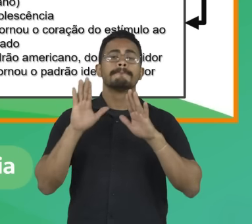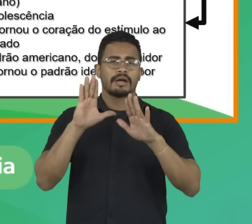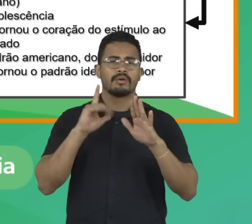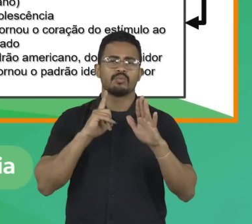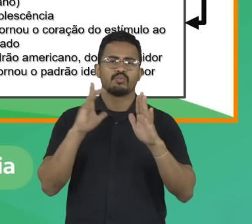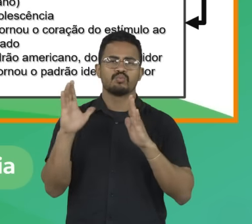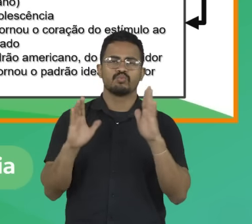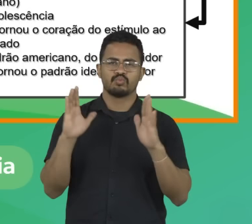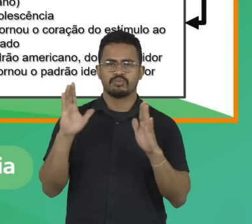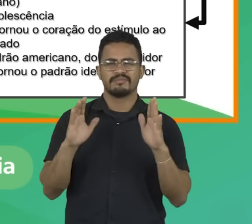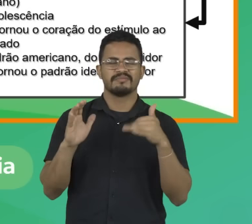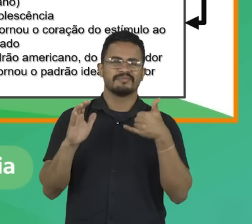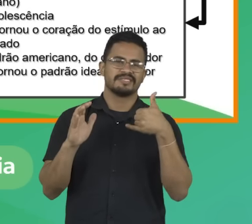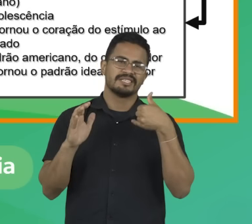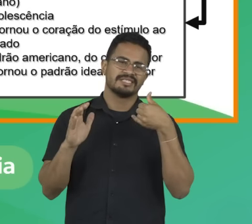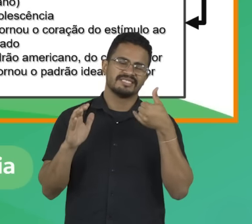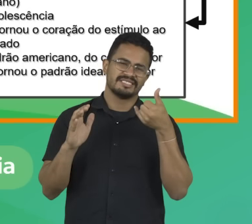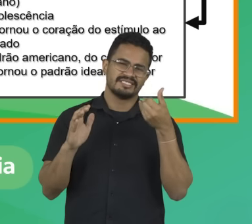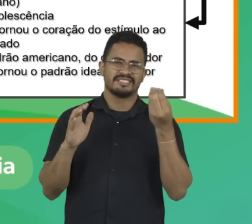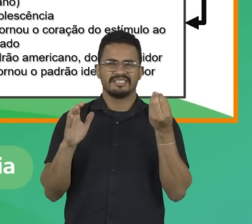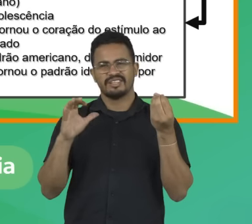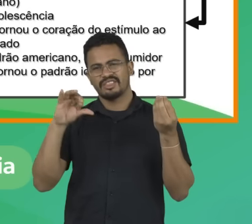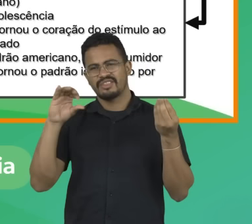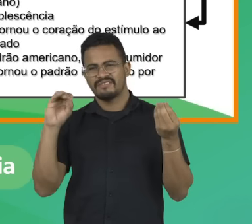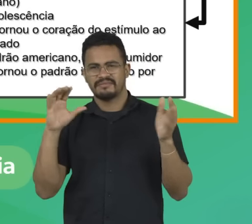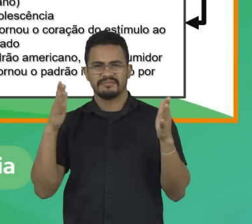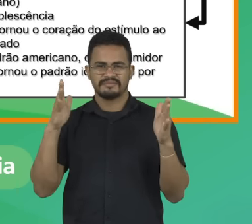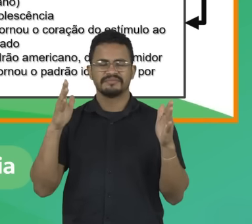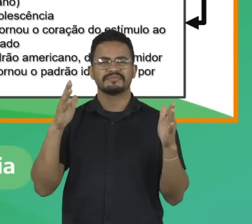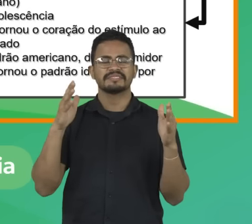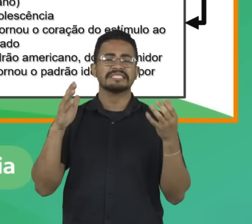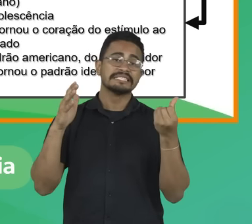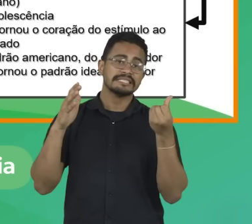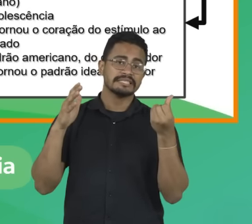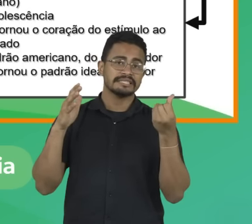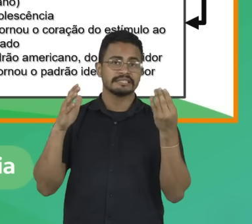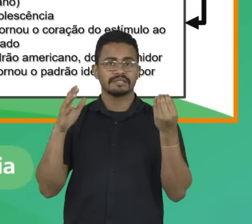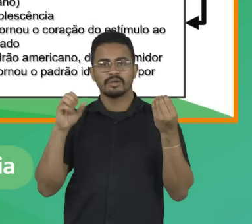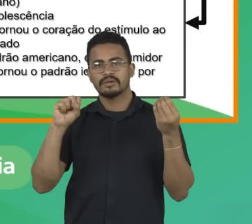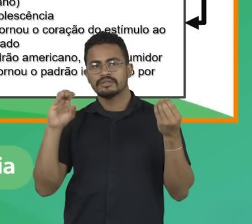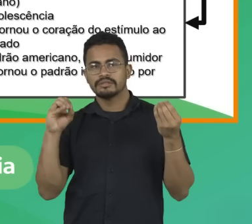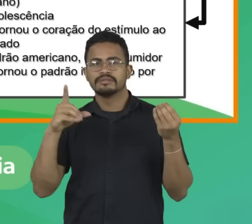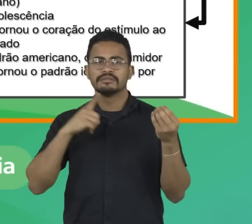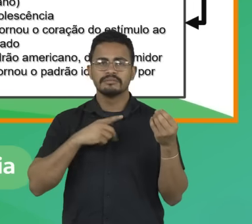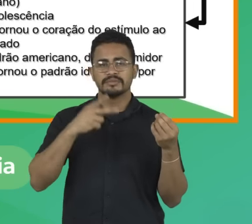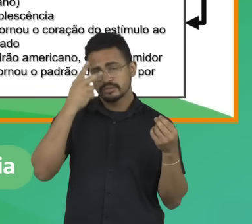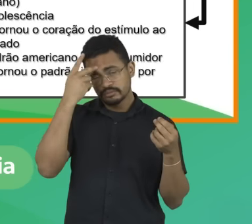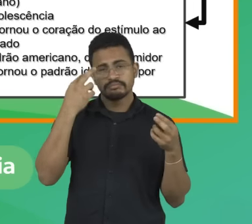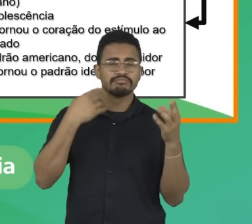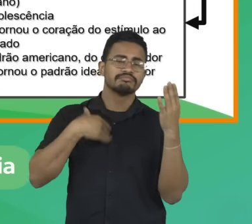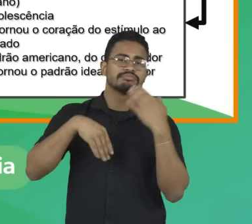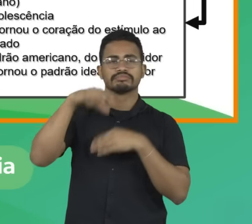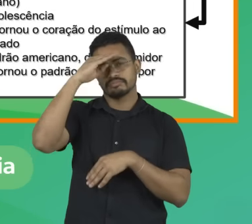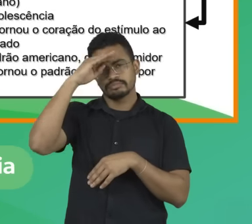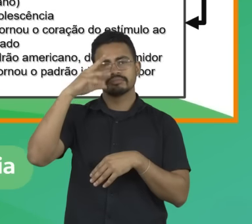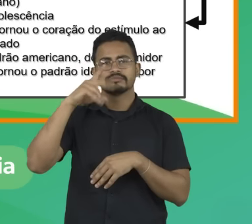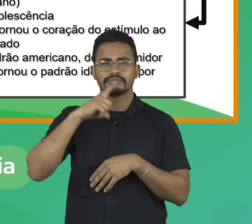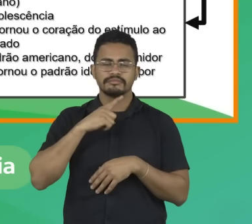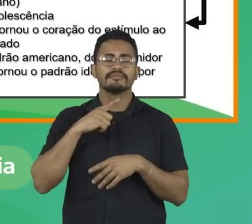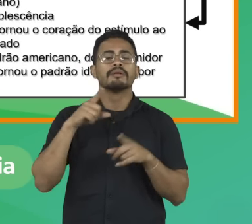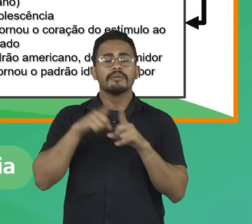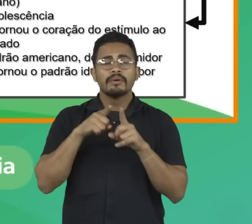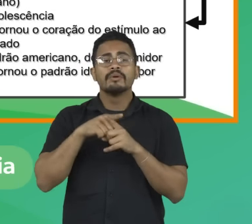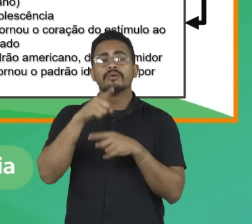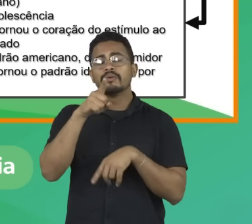60 e 90. Entre 60 e 80 nós temos os famosos anos rebeldes e nos anos 90 o final da Guerra Fria, tá? Que terminou em